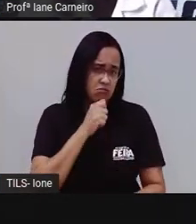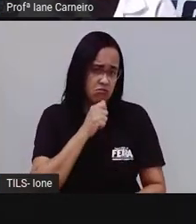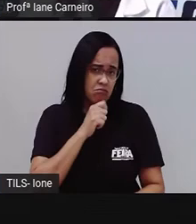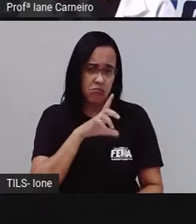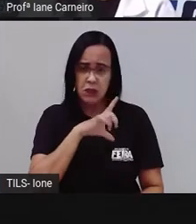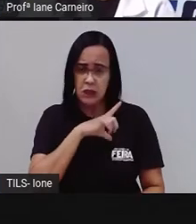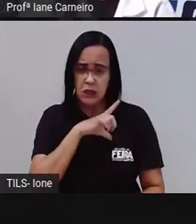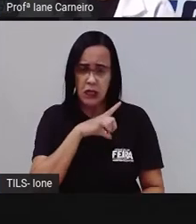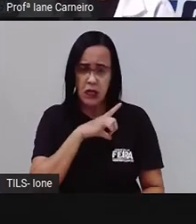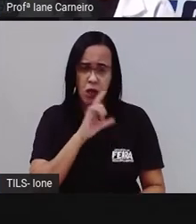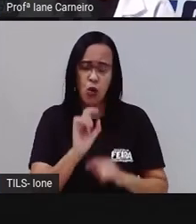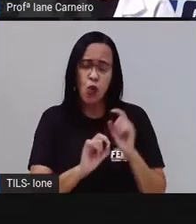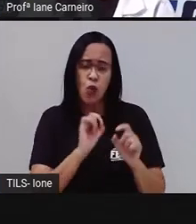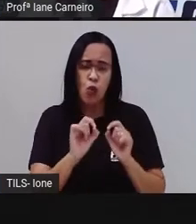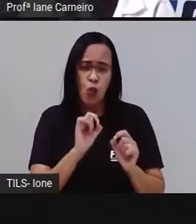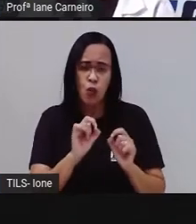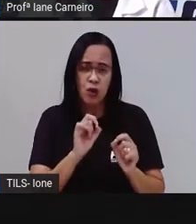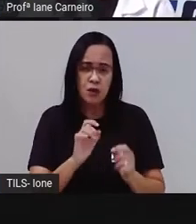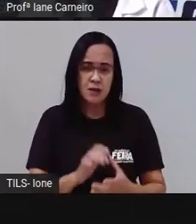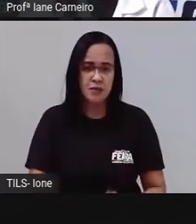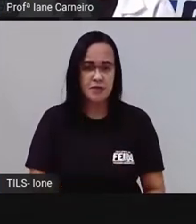tem.